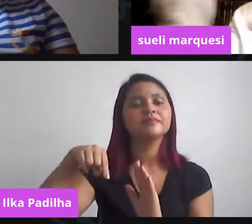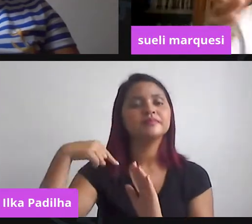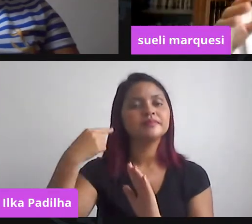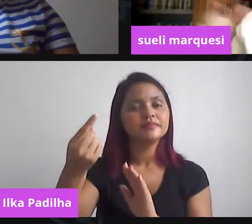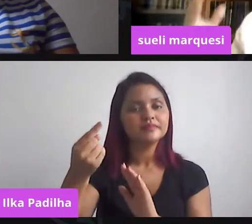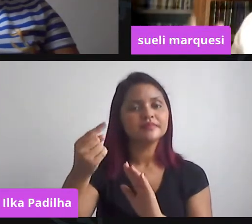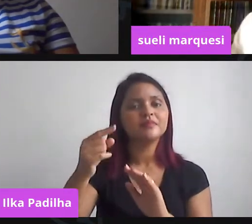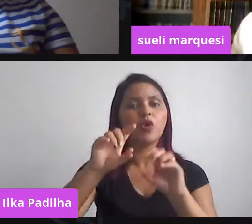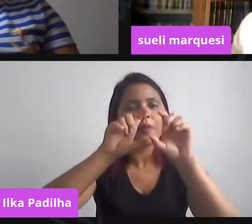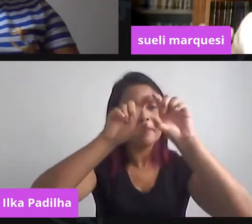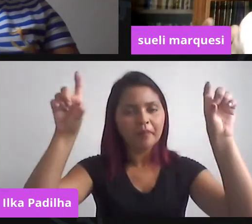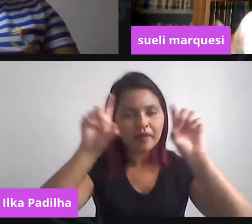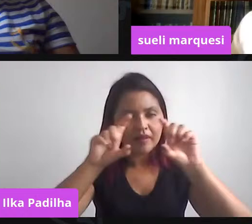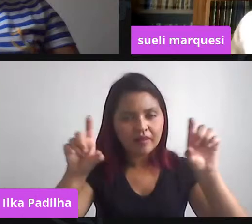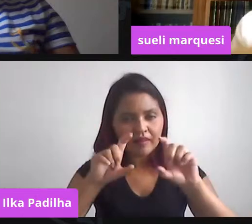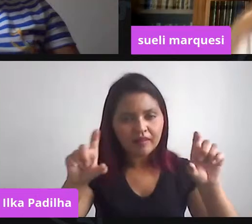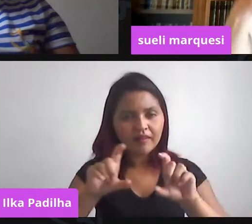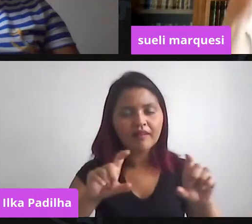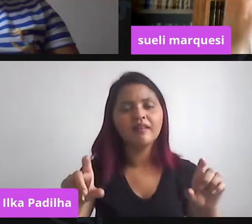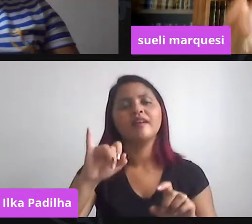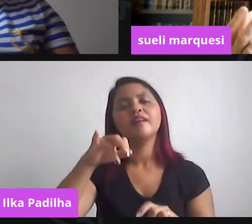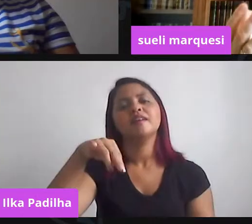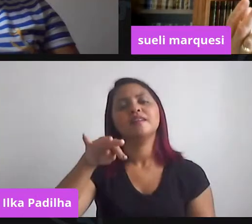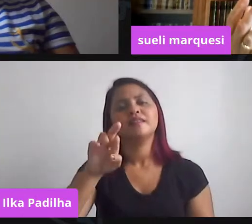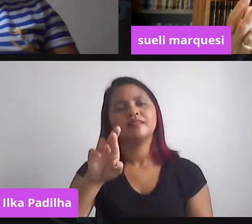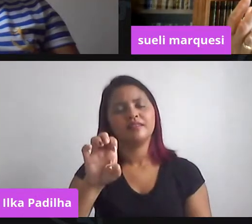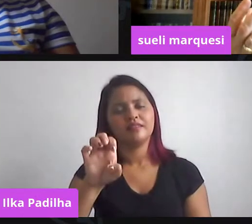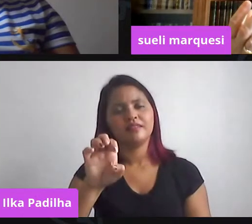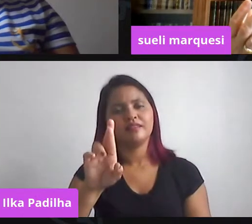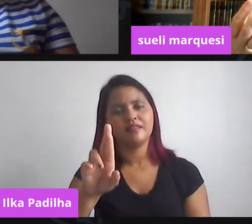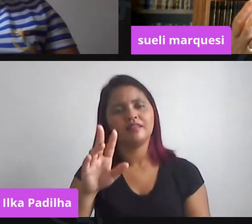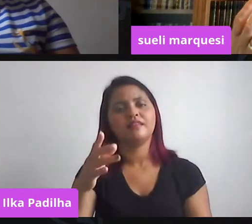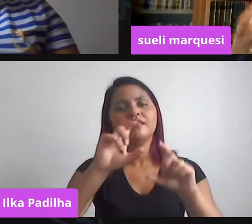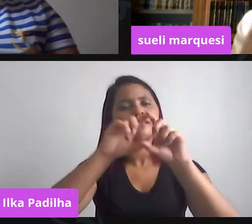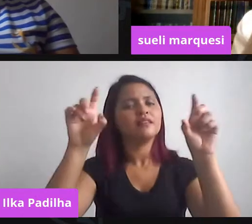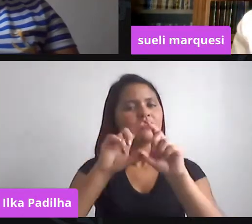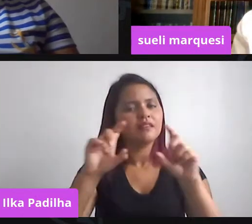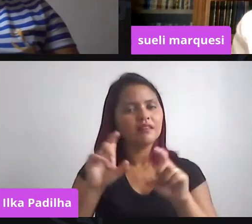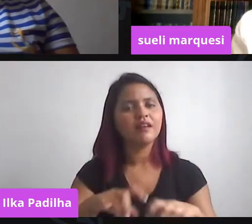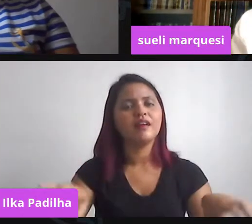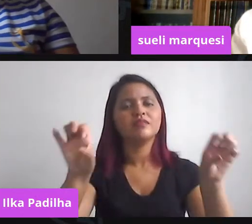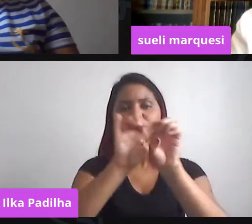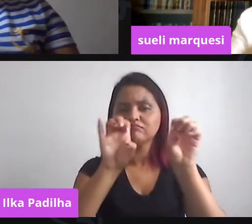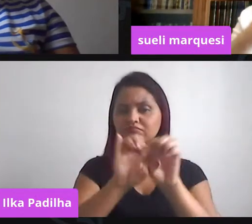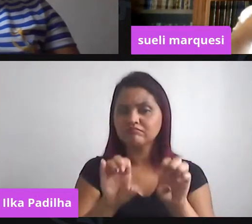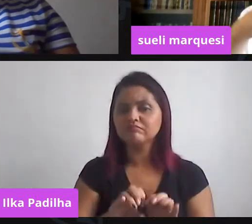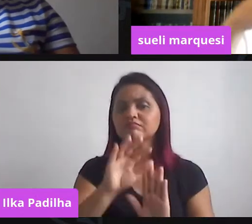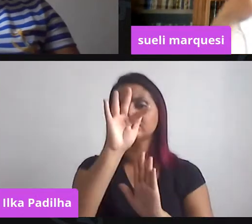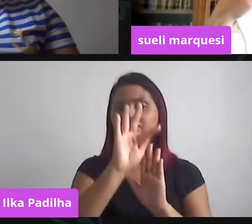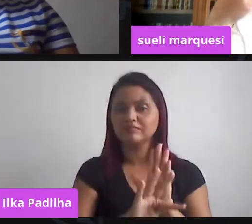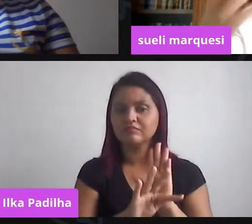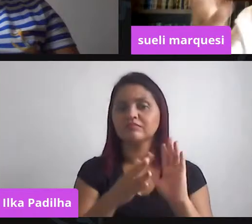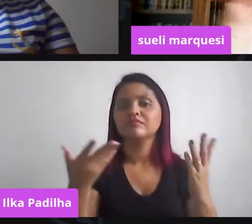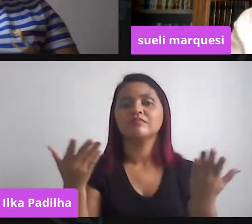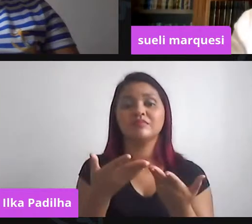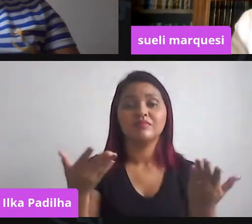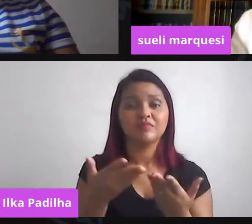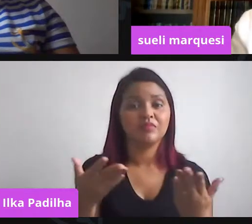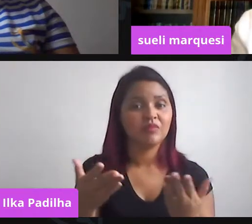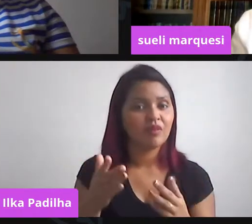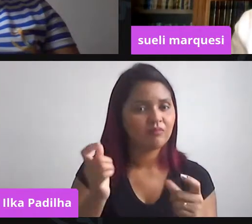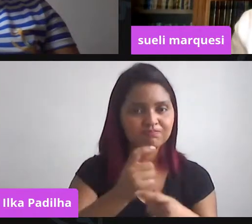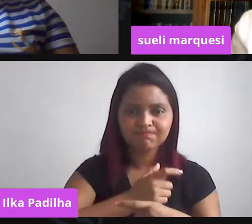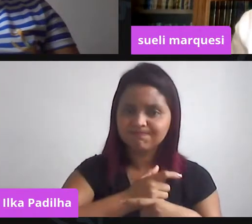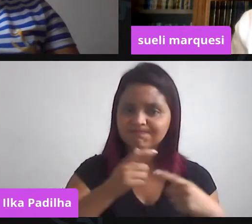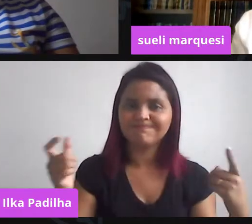frase, para a interfrase, para a estrutura do texto, né, hoje não é, é muito mais do